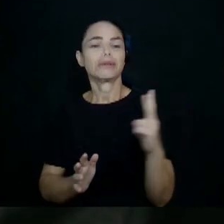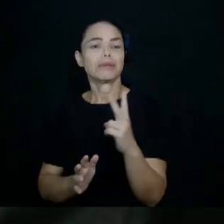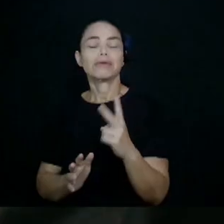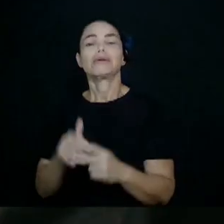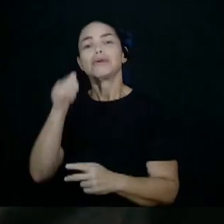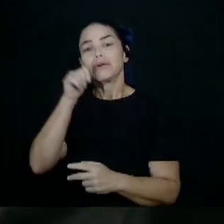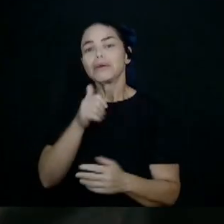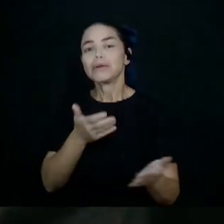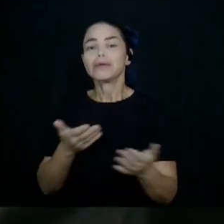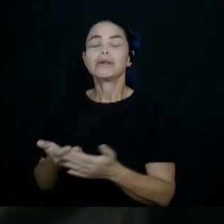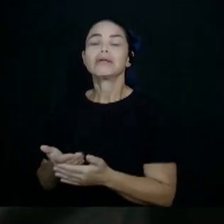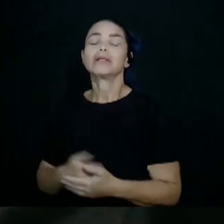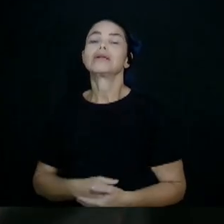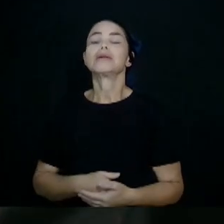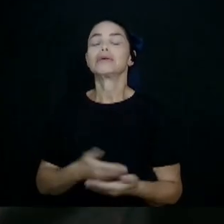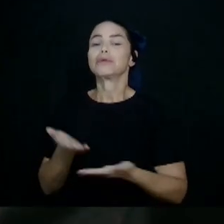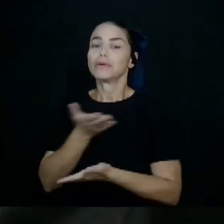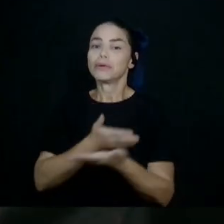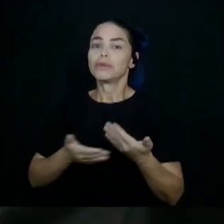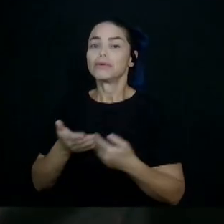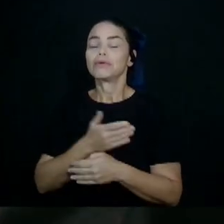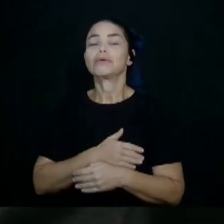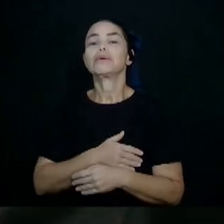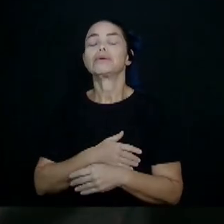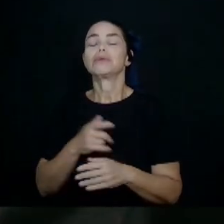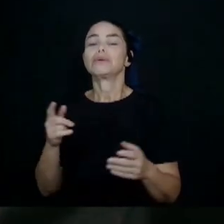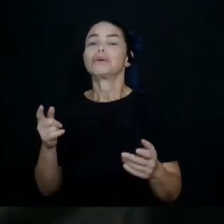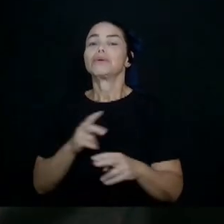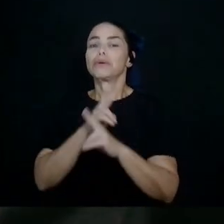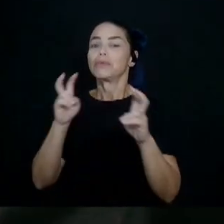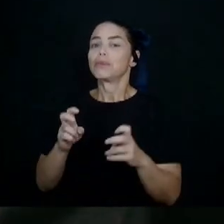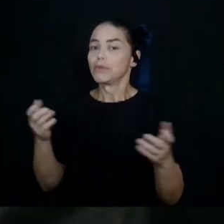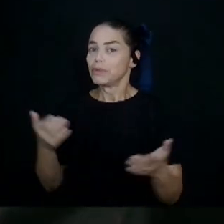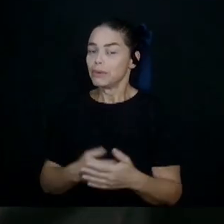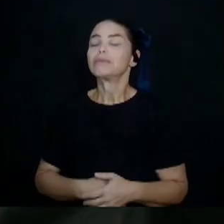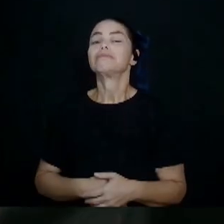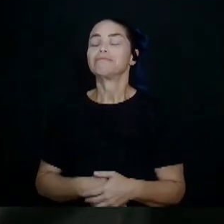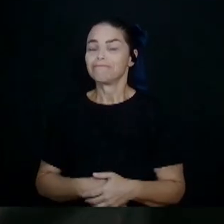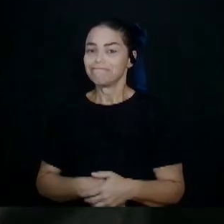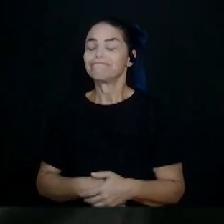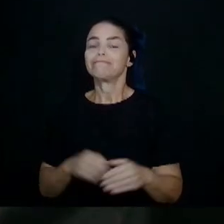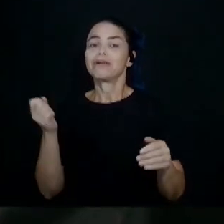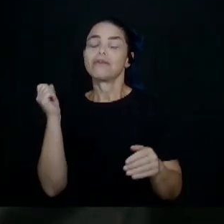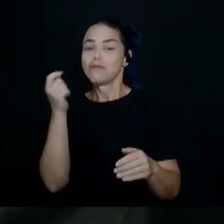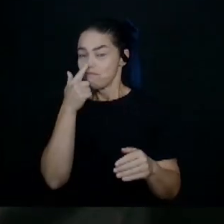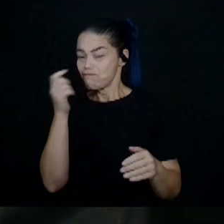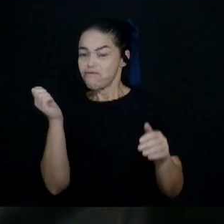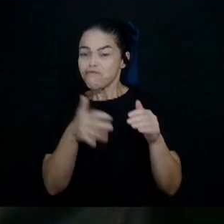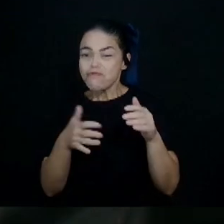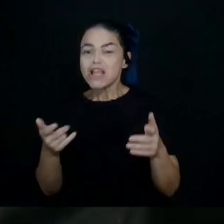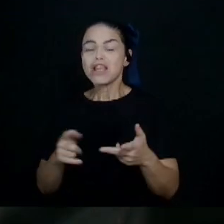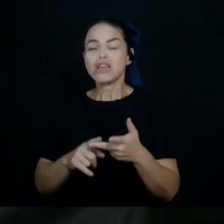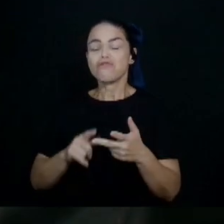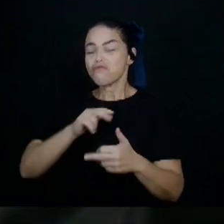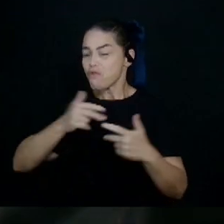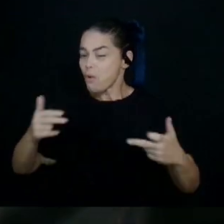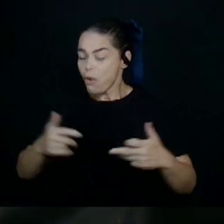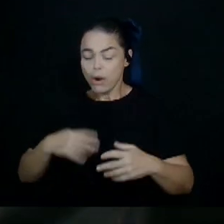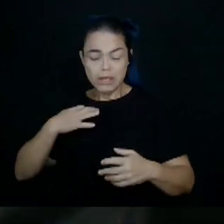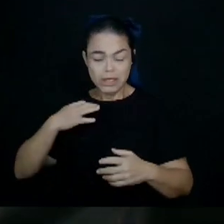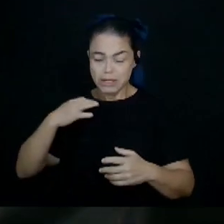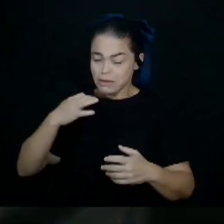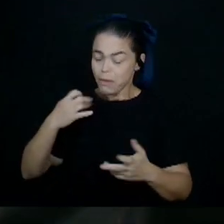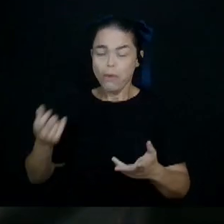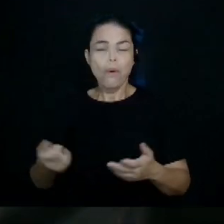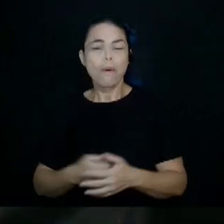e você vai interagir com a gente porque o tema de hoje é a questão da acumulação, tá bom? Vamos lá então, informando, a